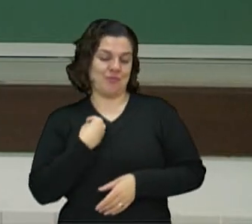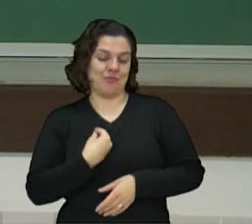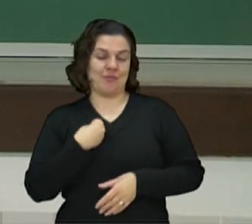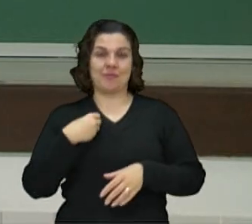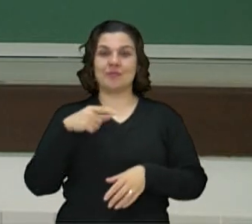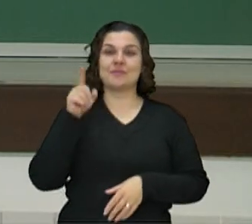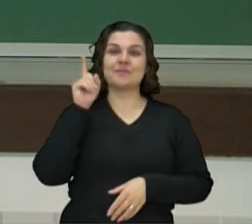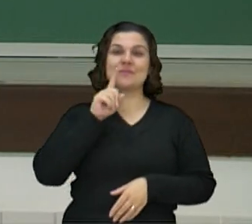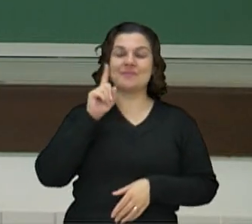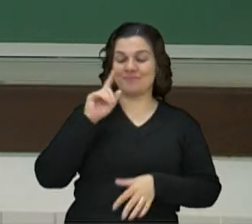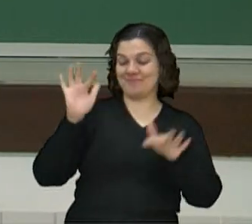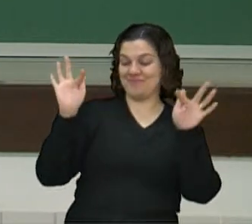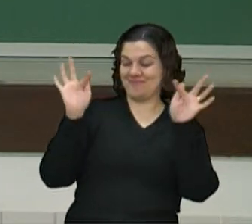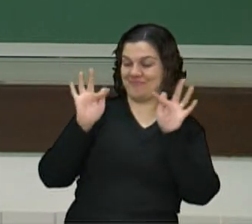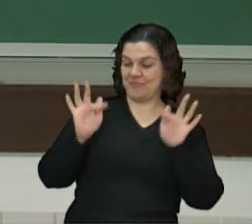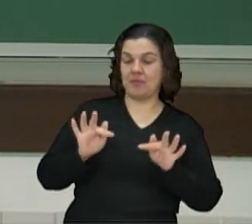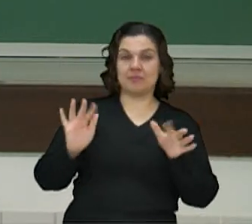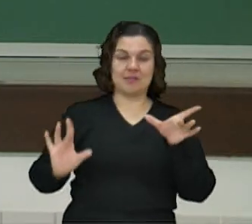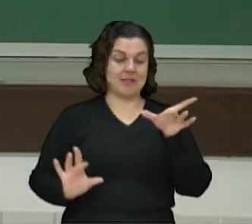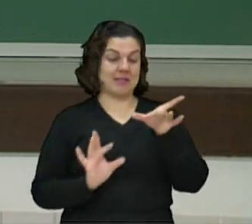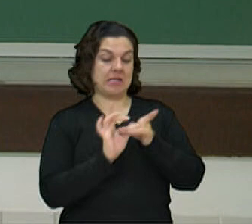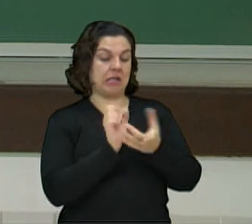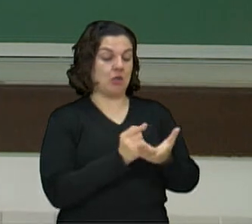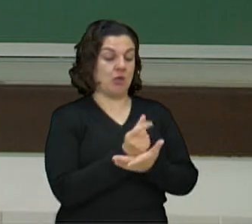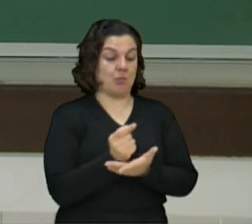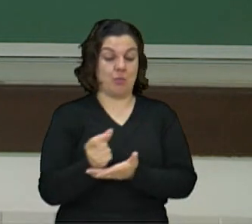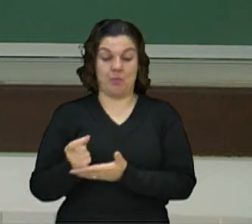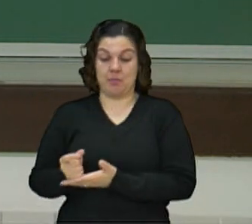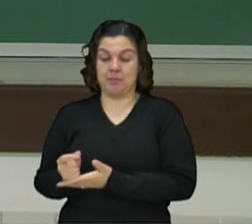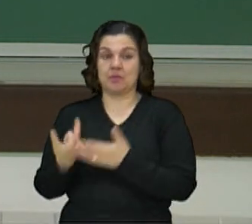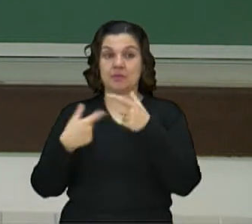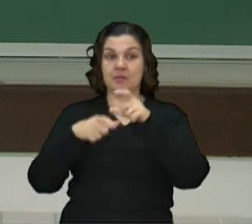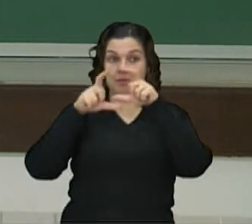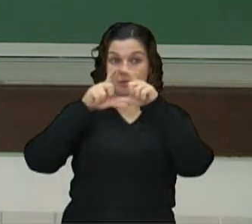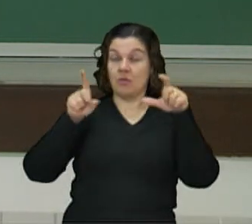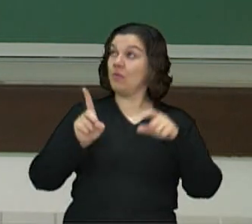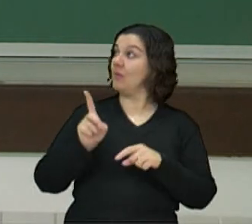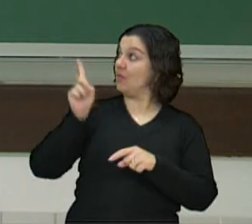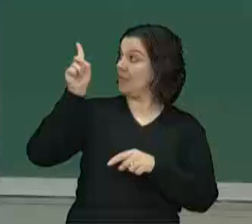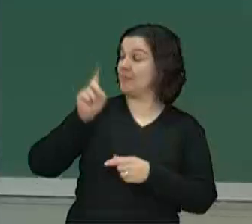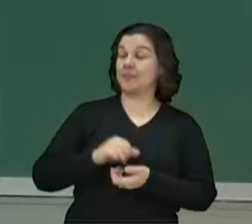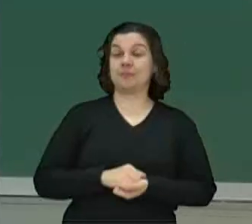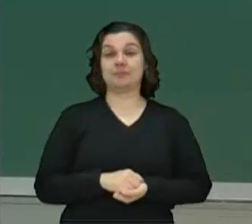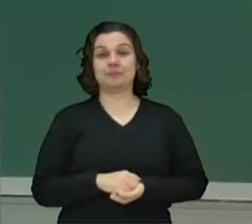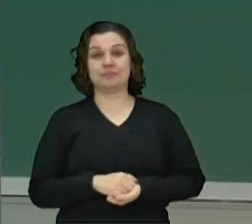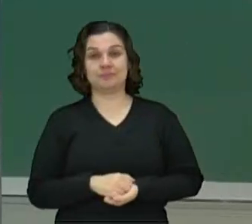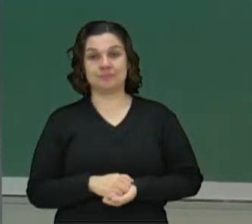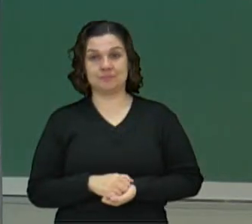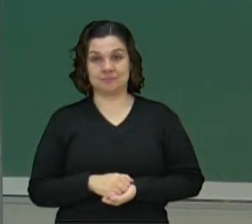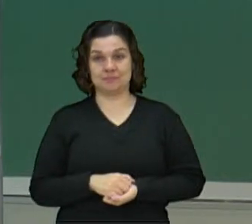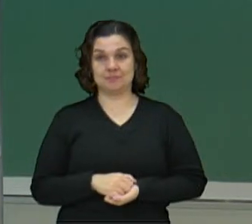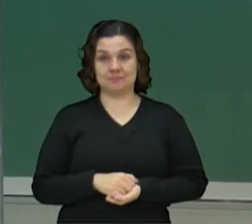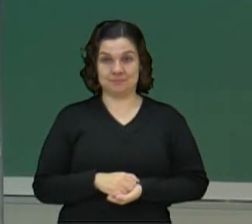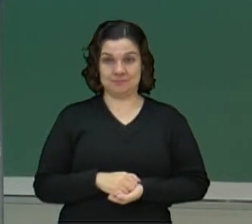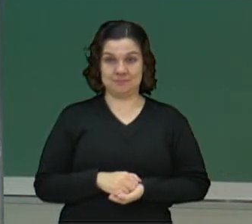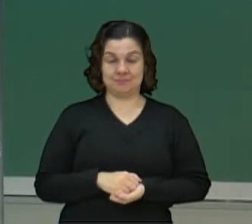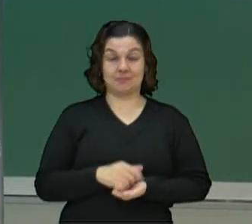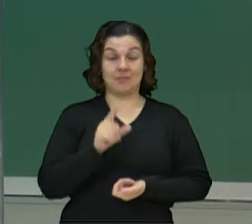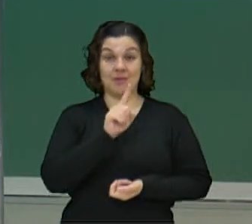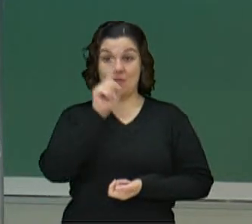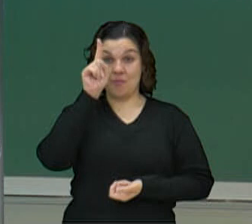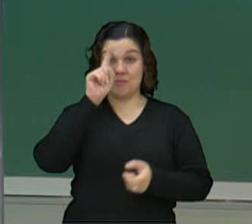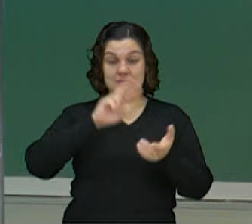vida feliz, ligado ao consumo, que, como está o título lá em cima, American way of